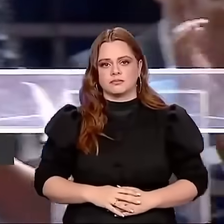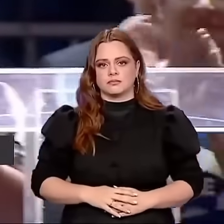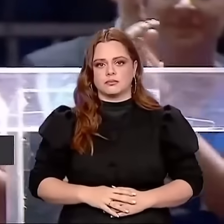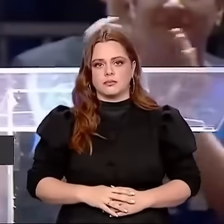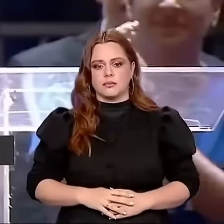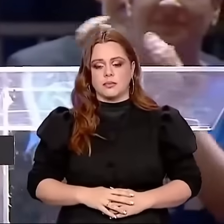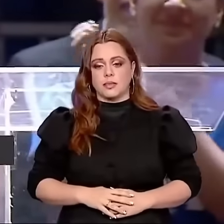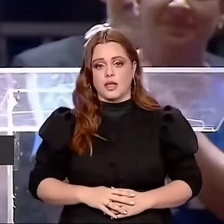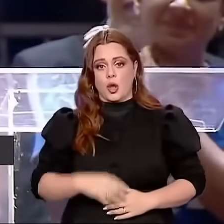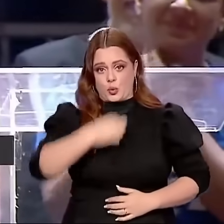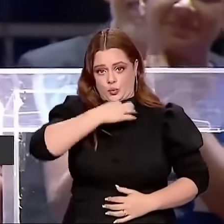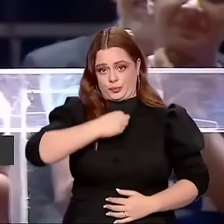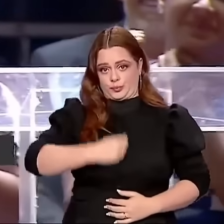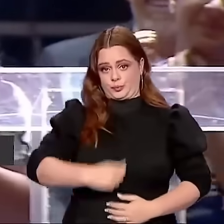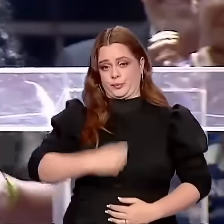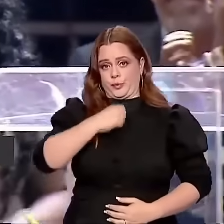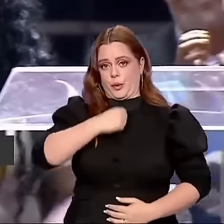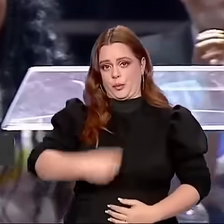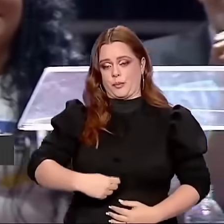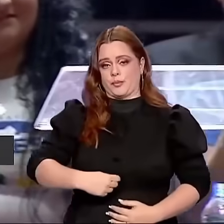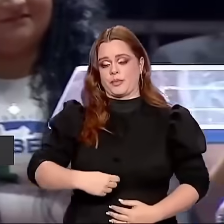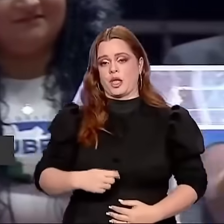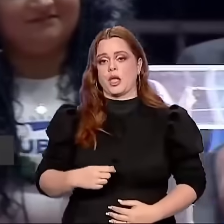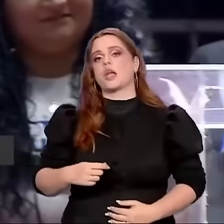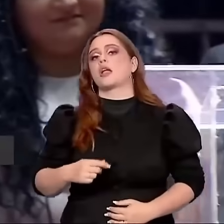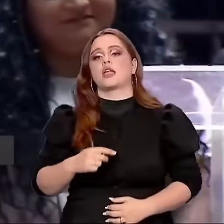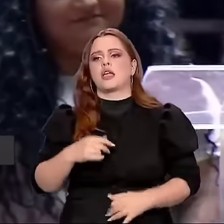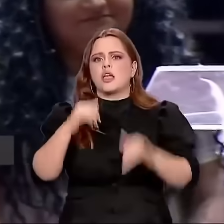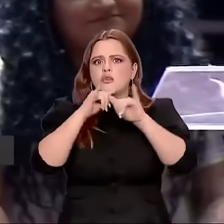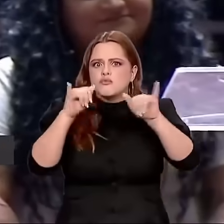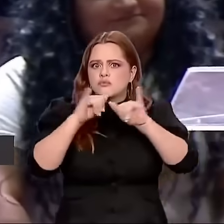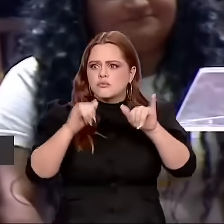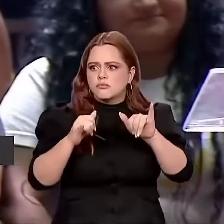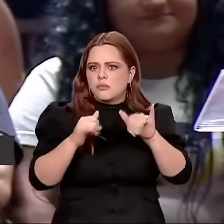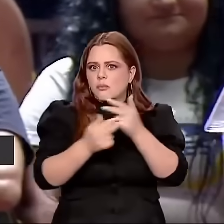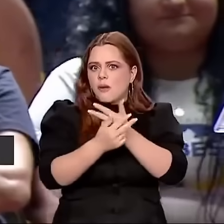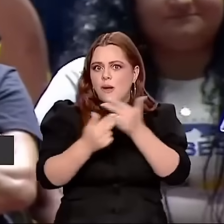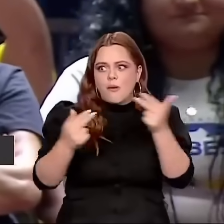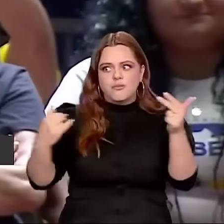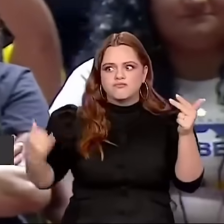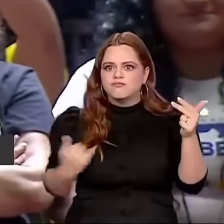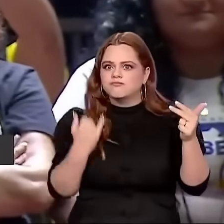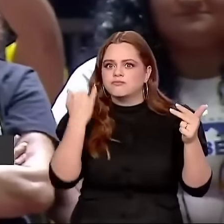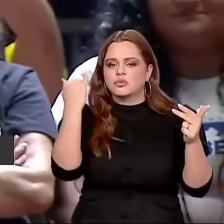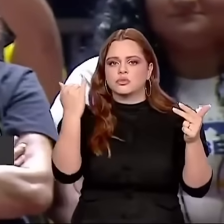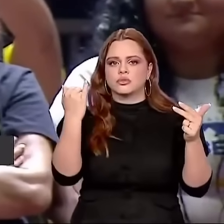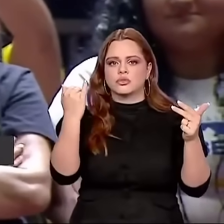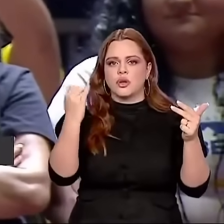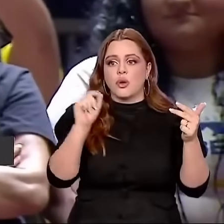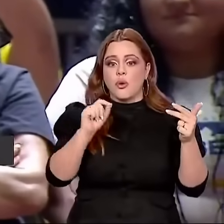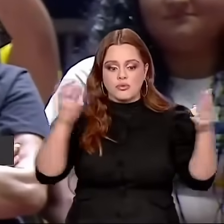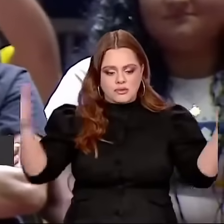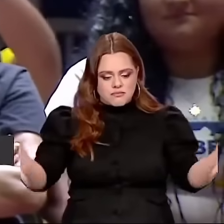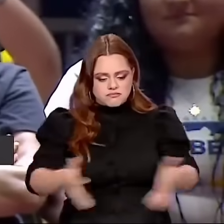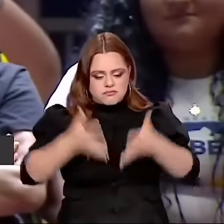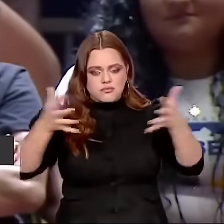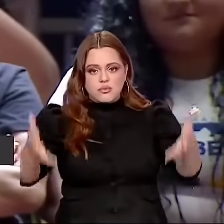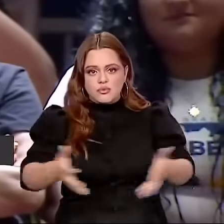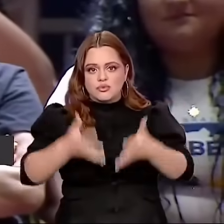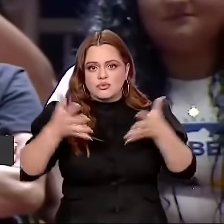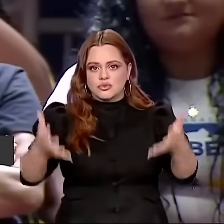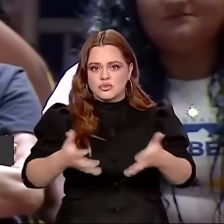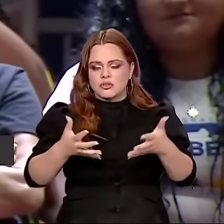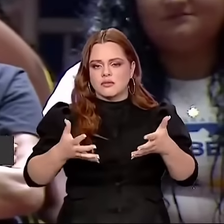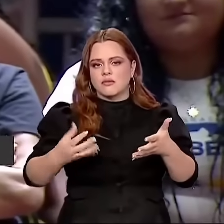O Pepe disse uma coisa extraordinária. O que motiva a